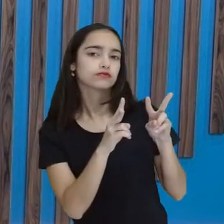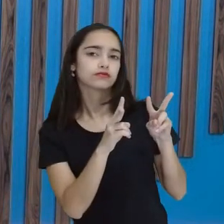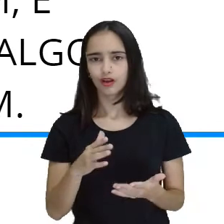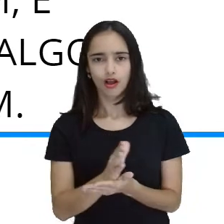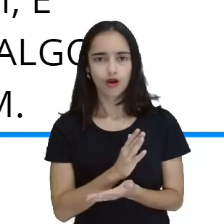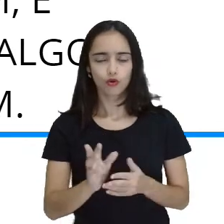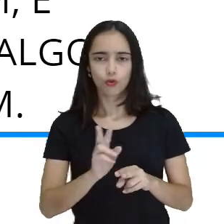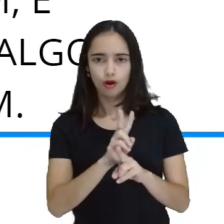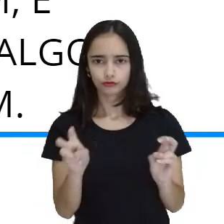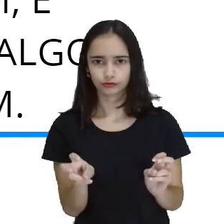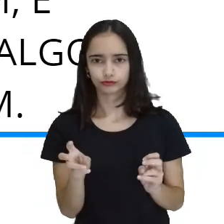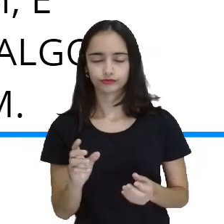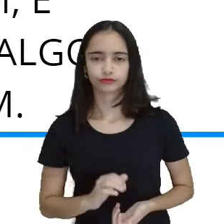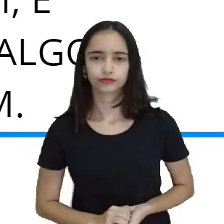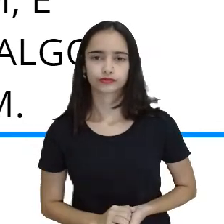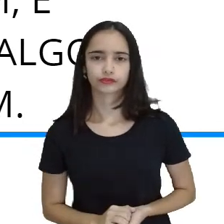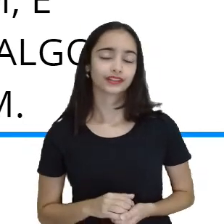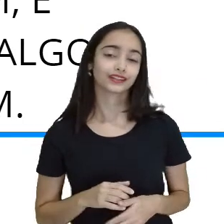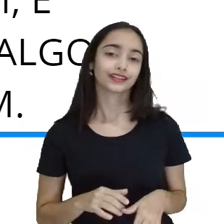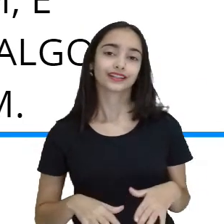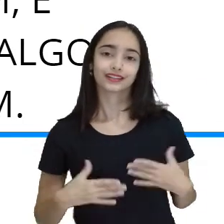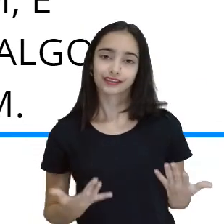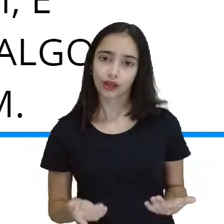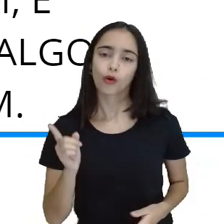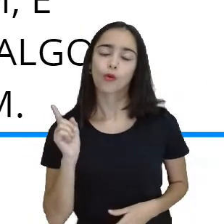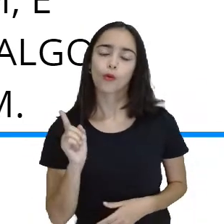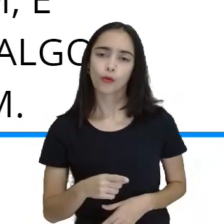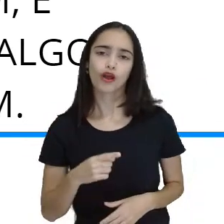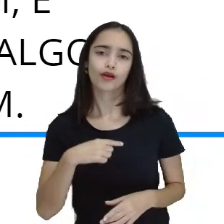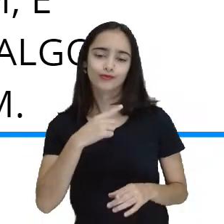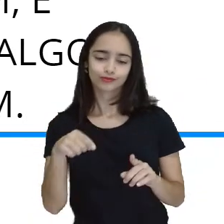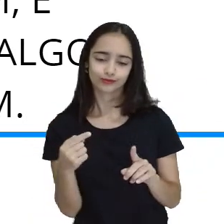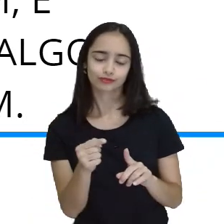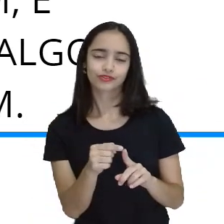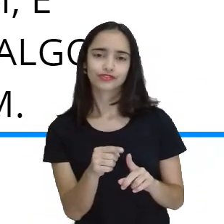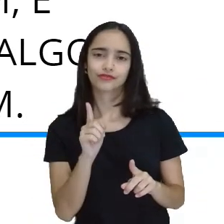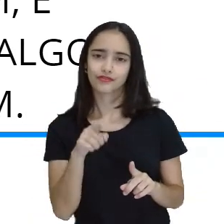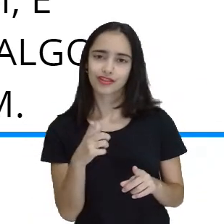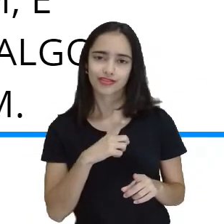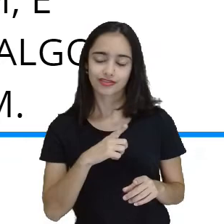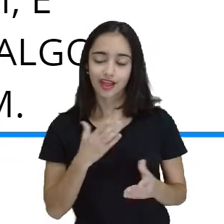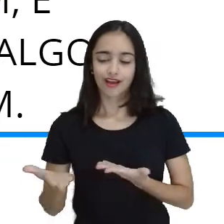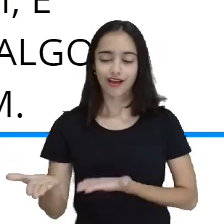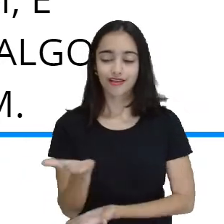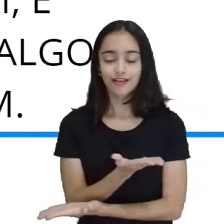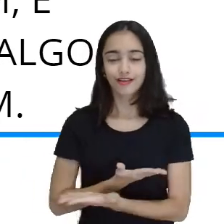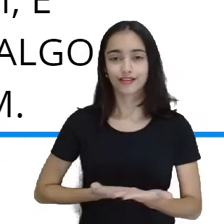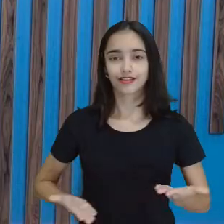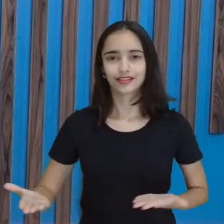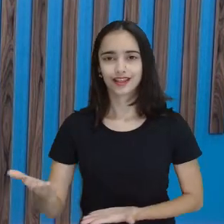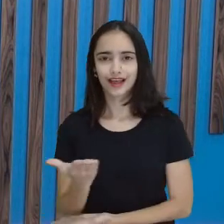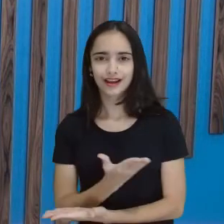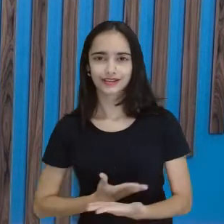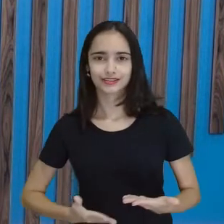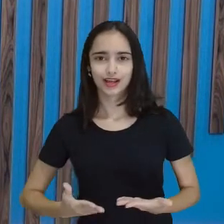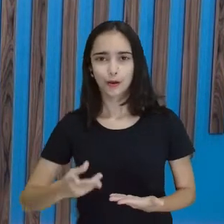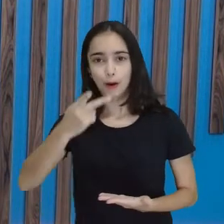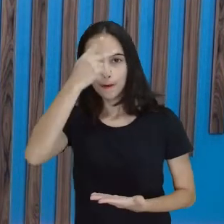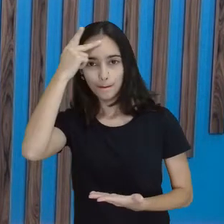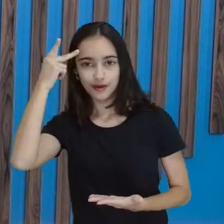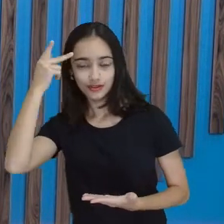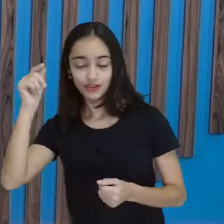já fez algum tipo de cartaz? É muito comum a gente realizar, fazer muito cartaz,